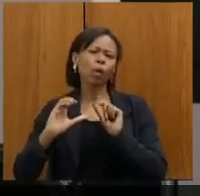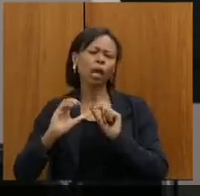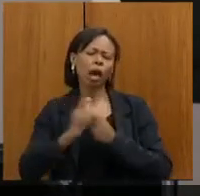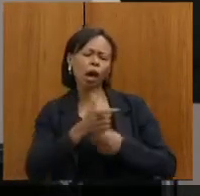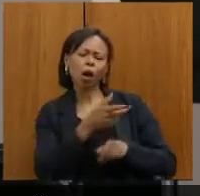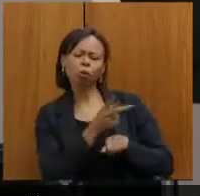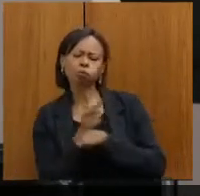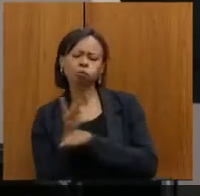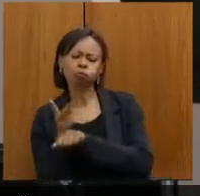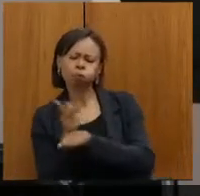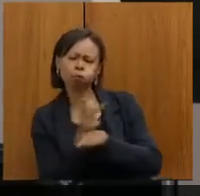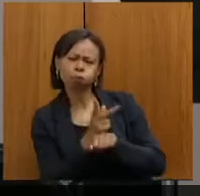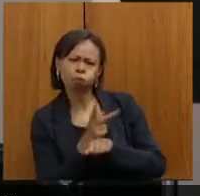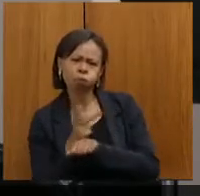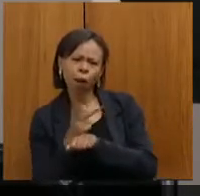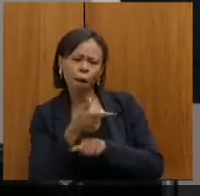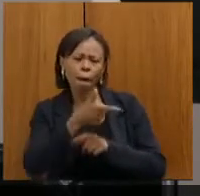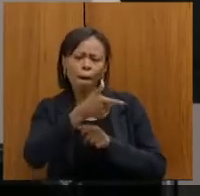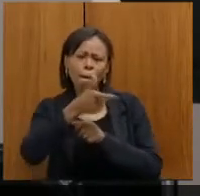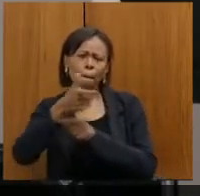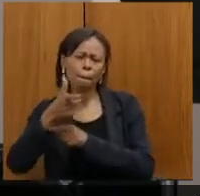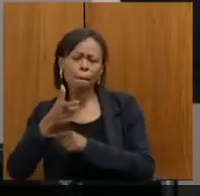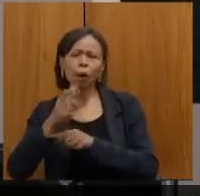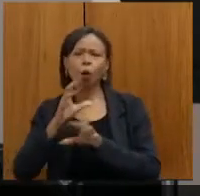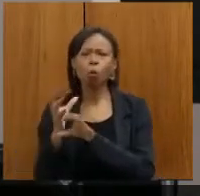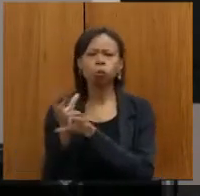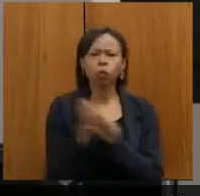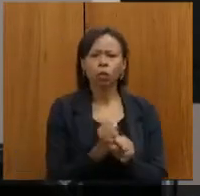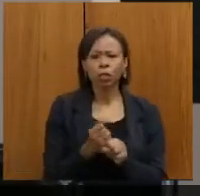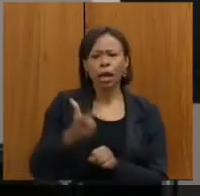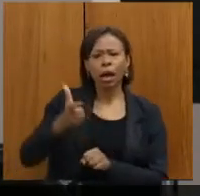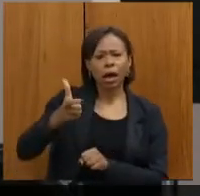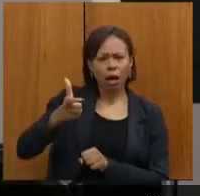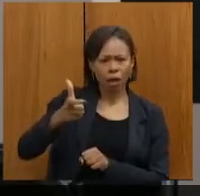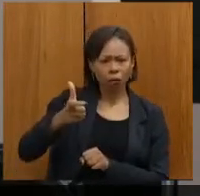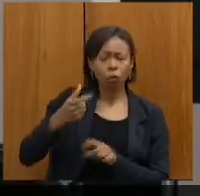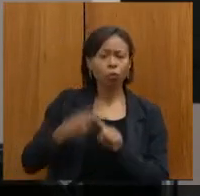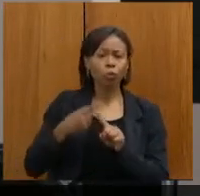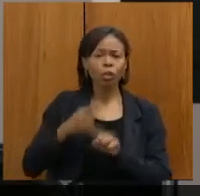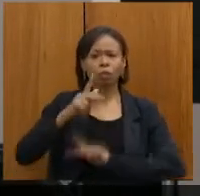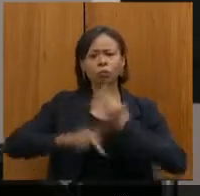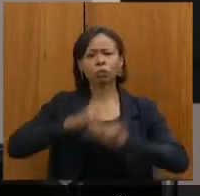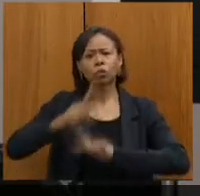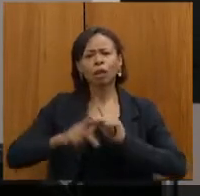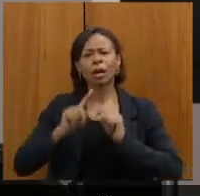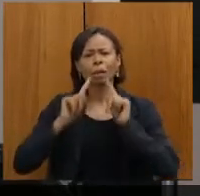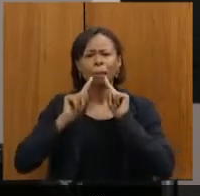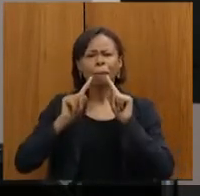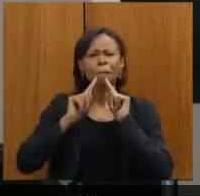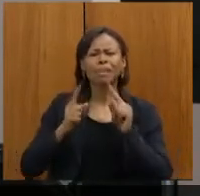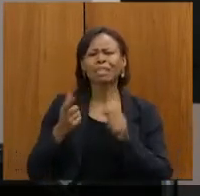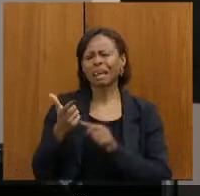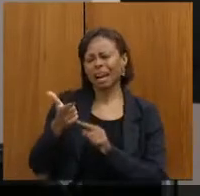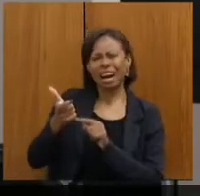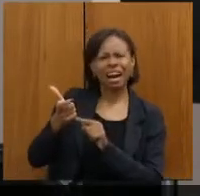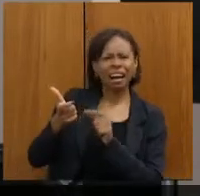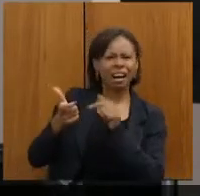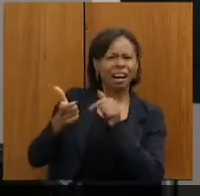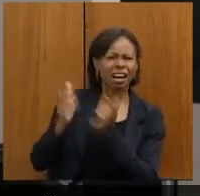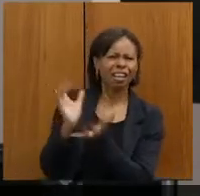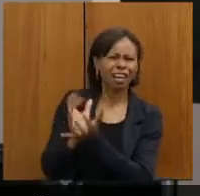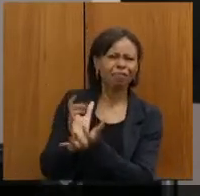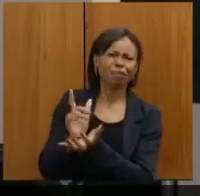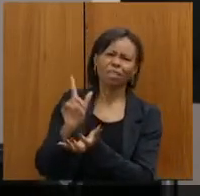ou colecionador de arma de fogo pessoal reclama muito porque o armamento é muito caro então